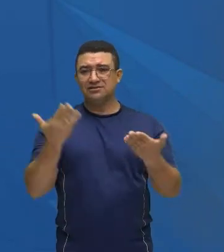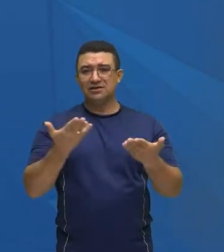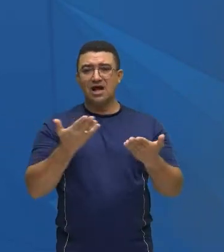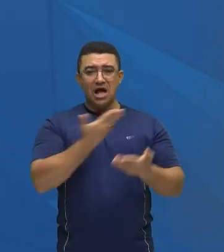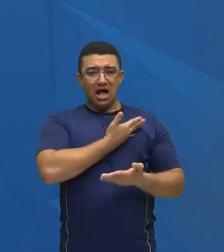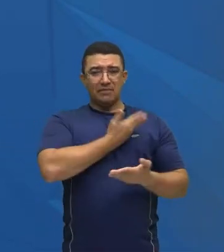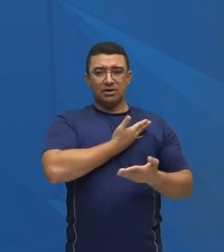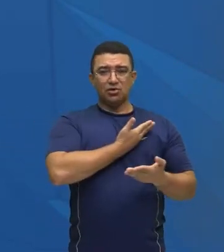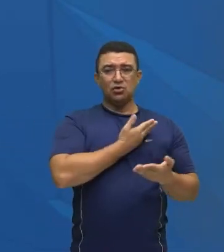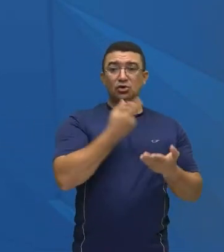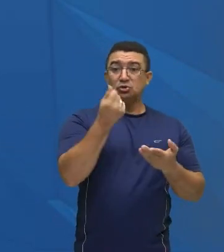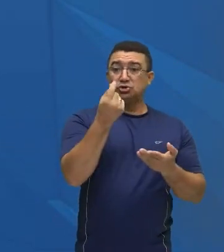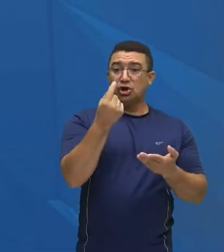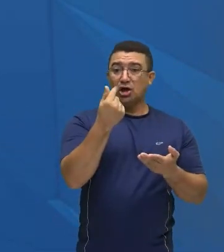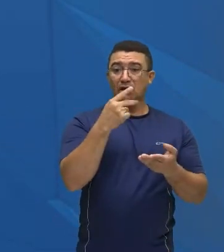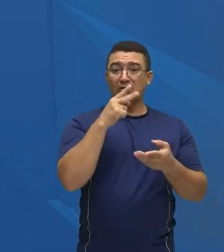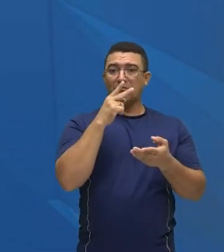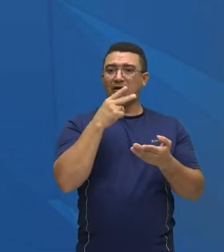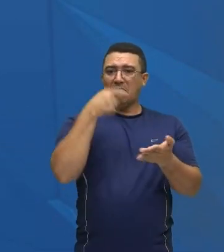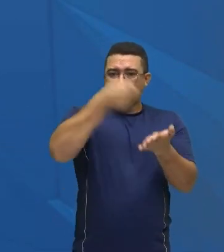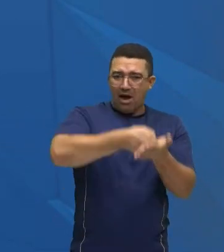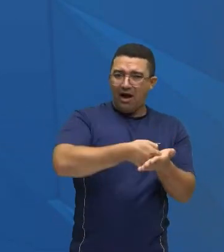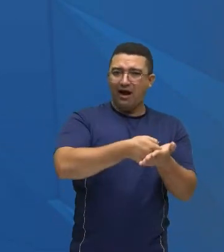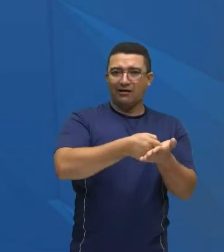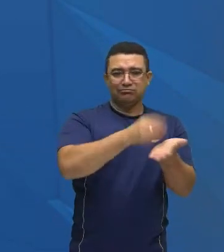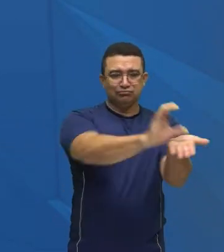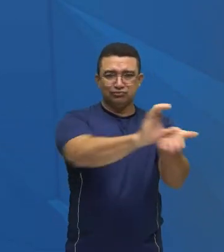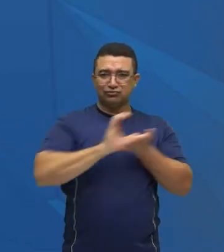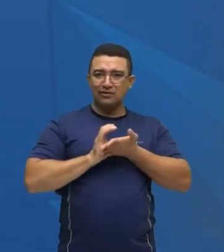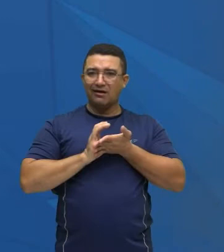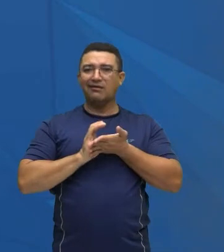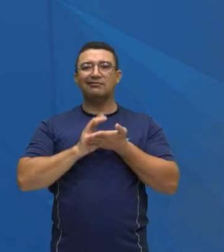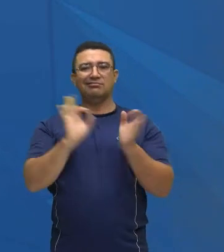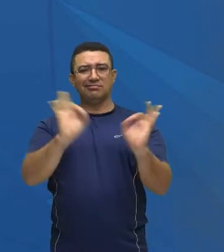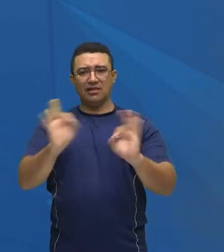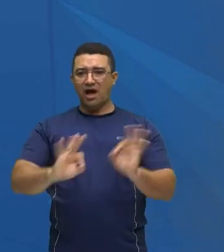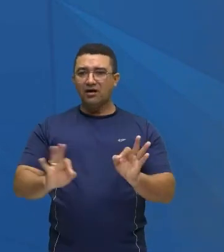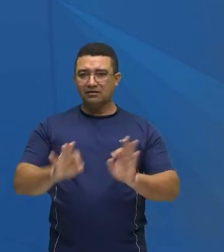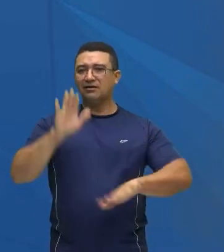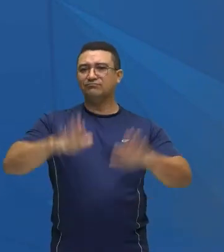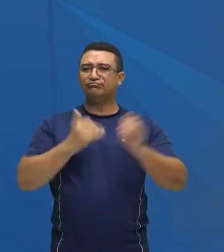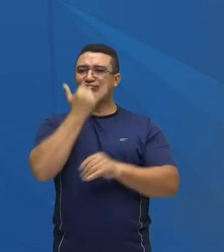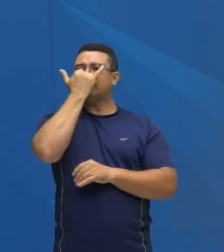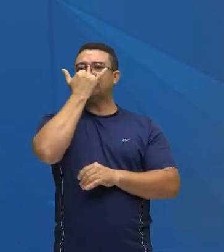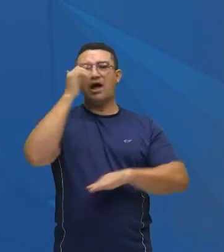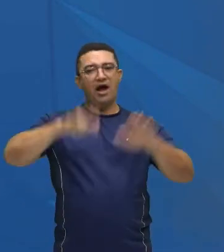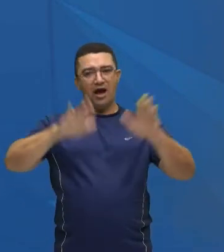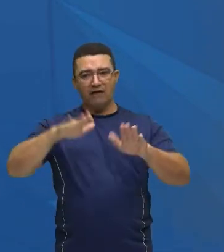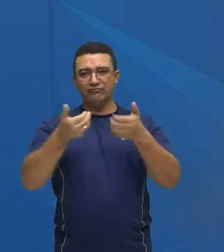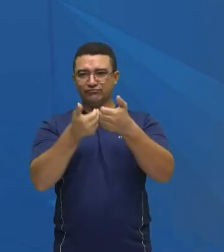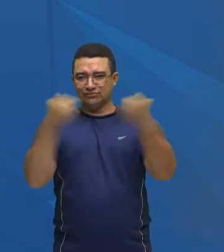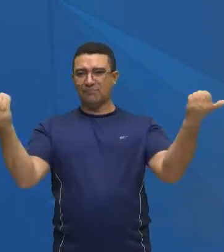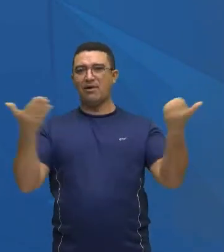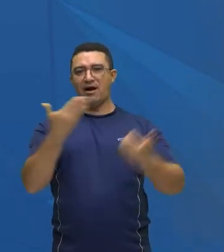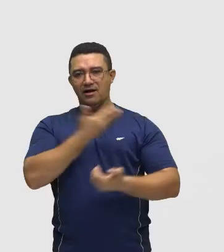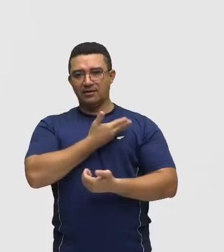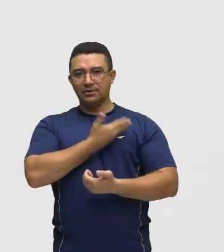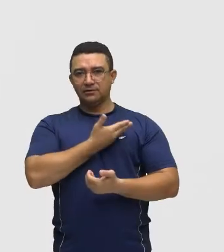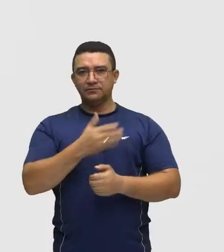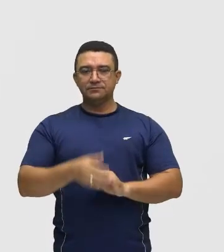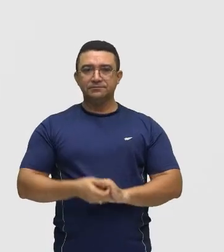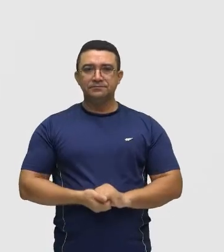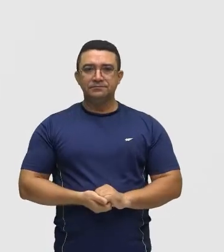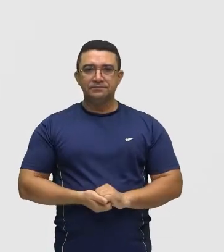aí realmente é complicado, né? Pode ser que até a amizade venha ali a rachar. Então, vamos ver aí a nossa sugestão de